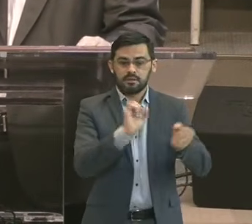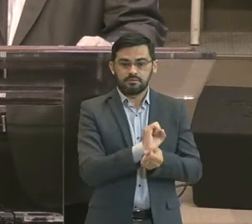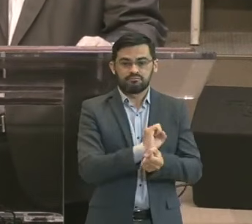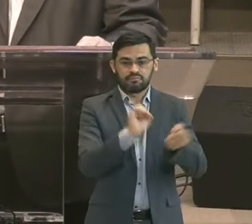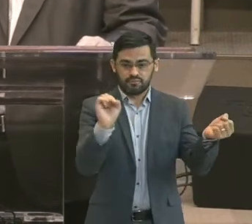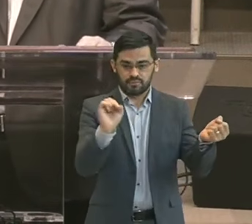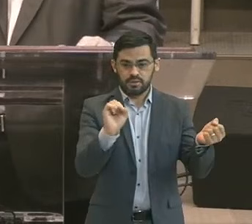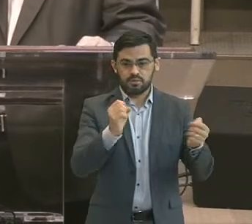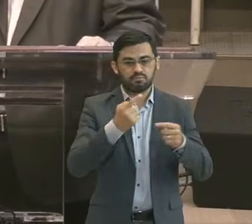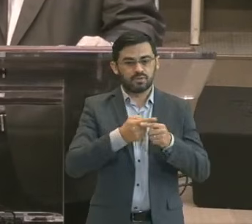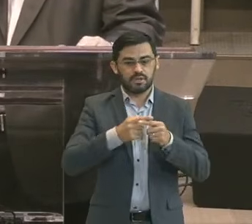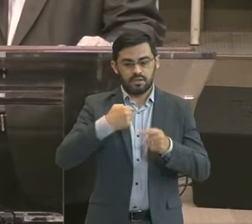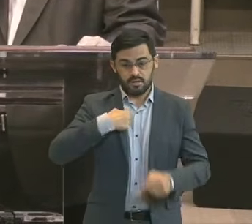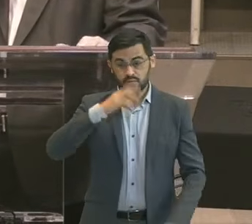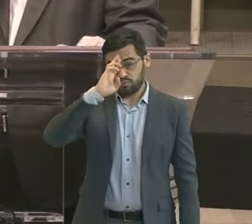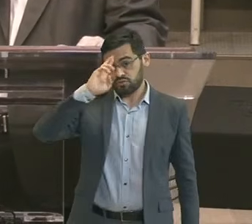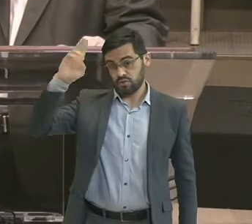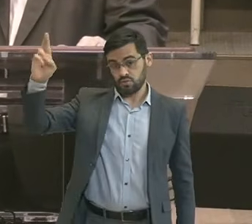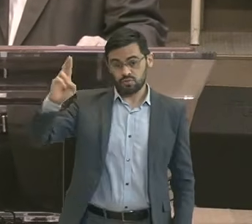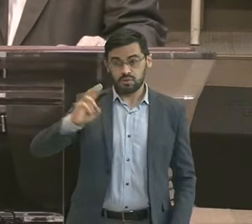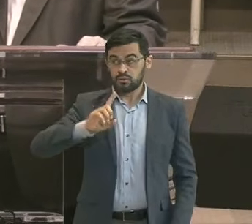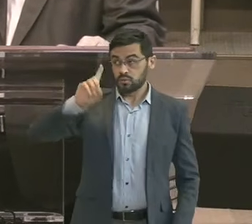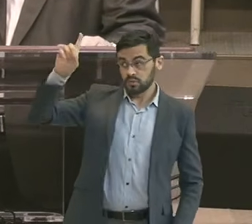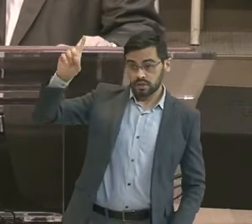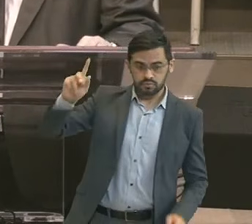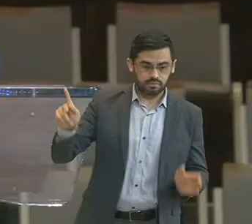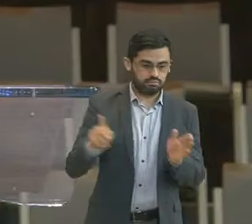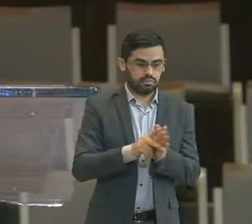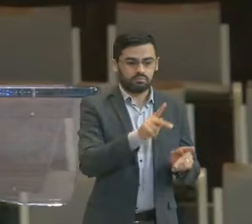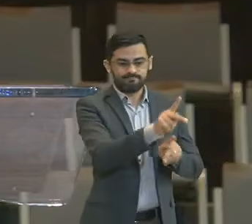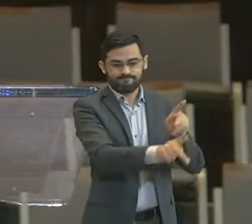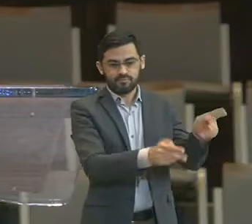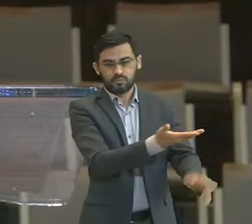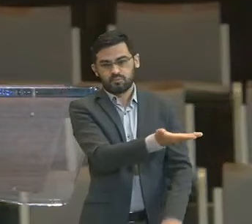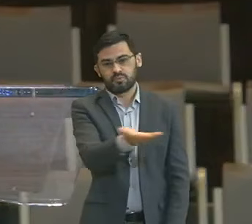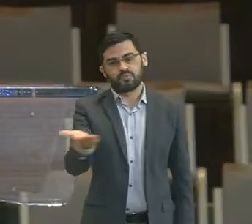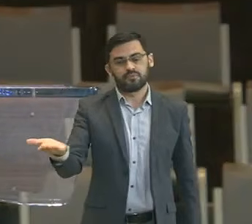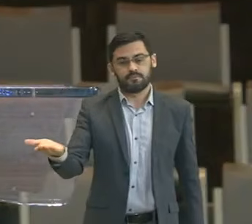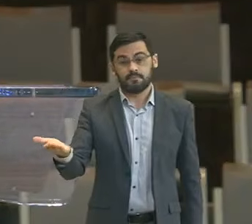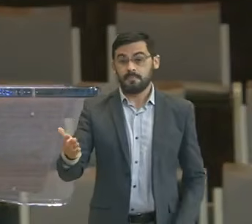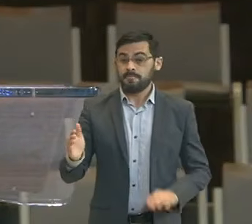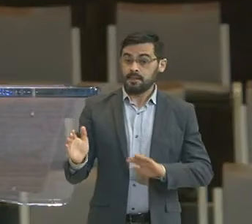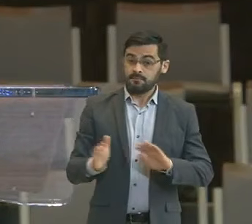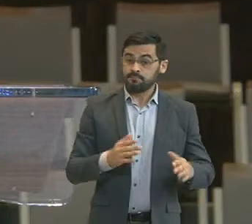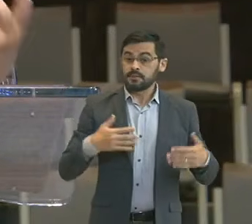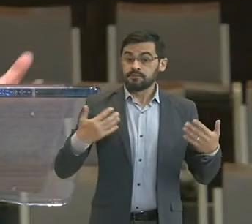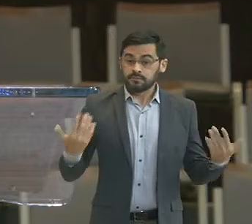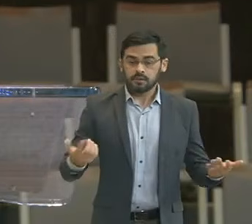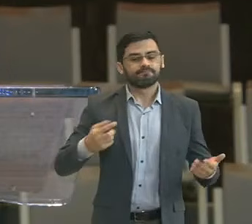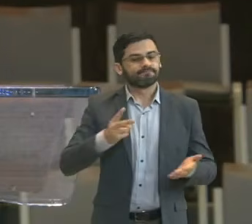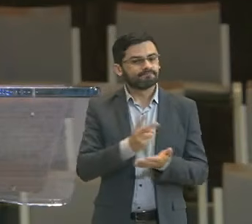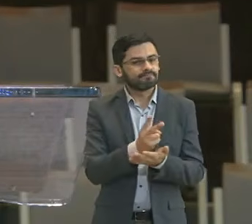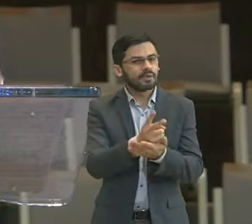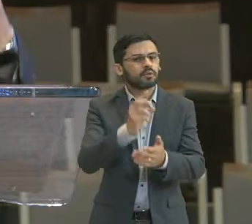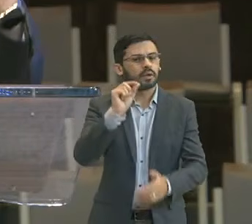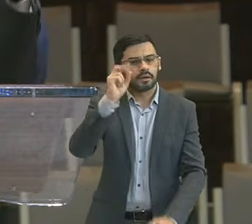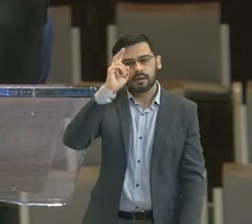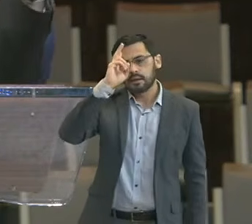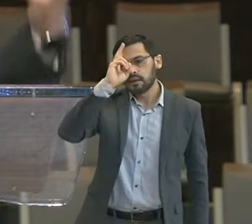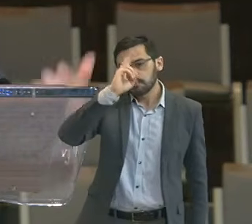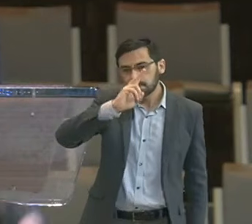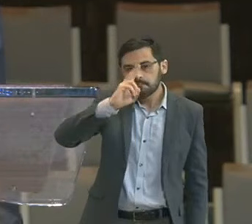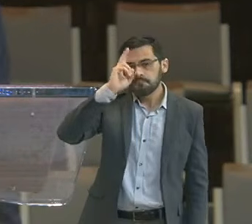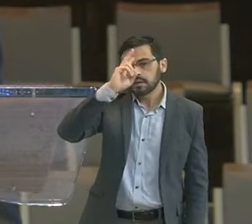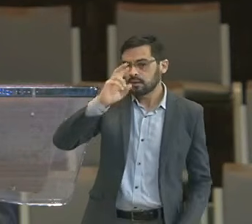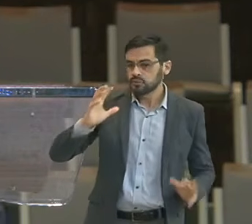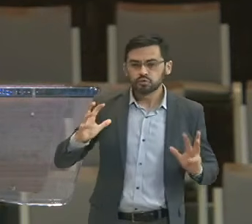Eu sou o Senhor, o Deus de vocês. E então esse era um memorial, lembravam o